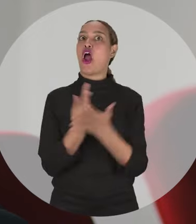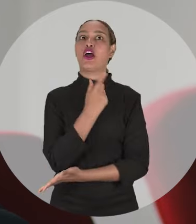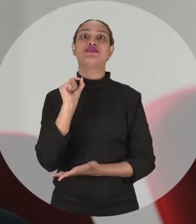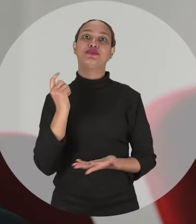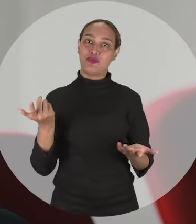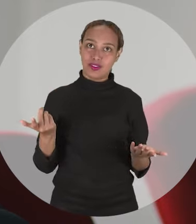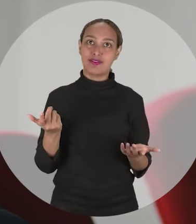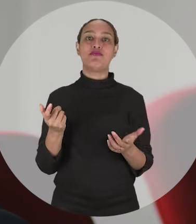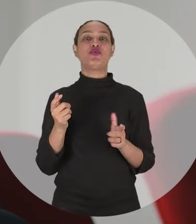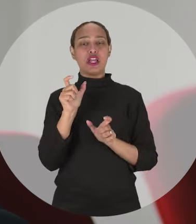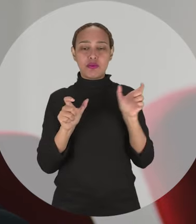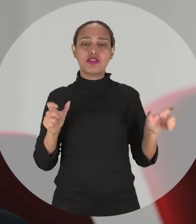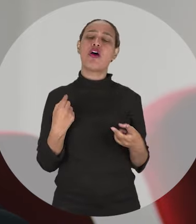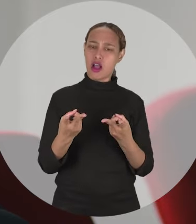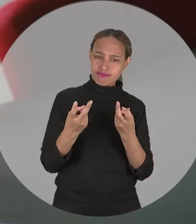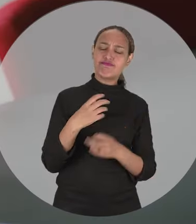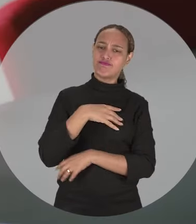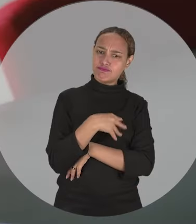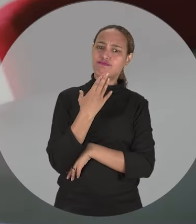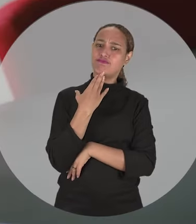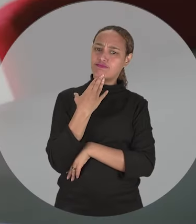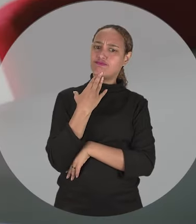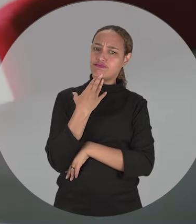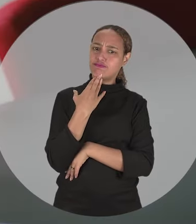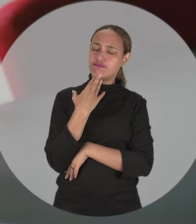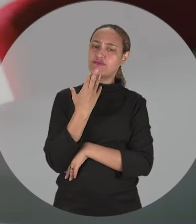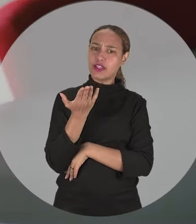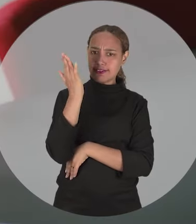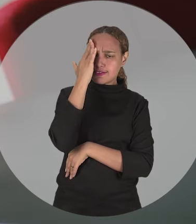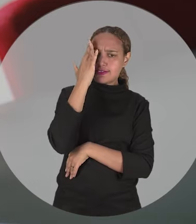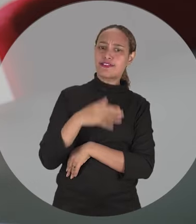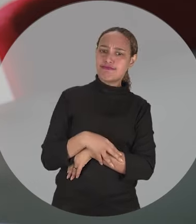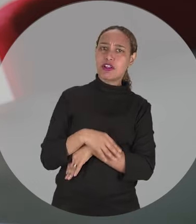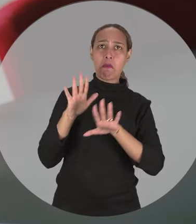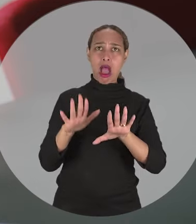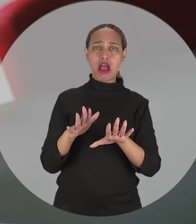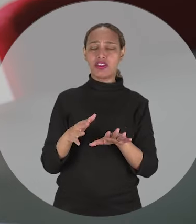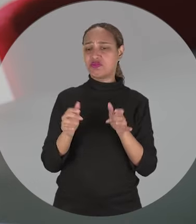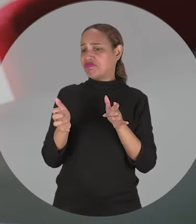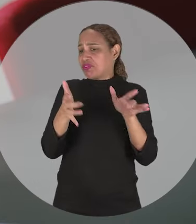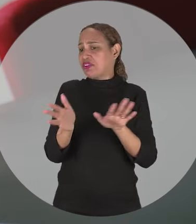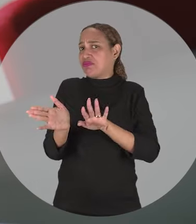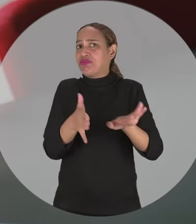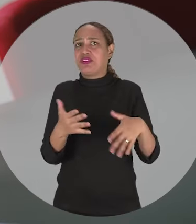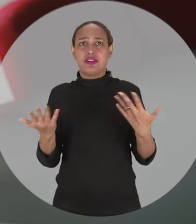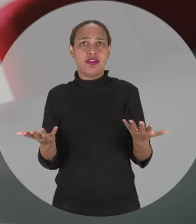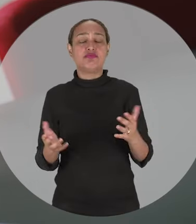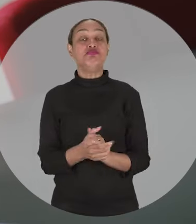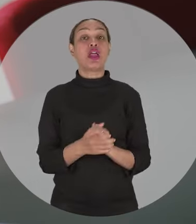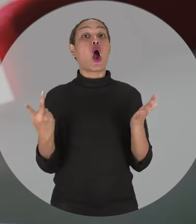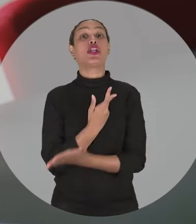até ouvem os alunos, mas não necessariamente os levam a sério. É, a gente fez